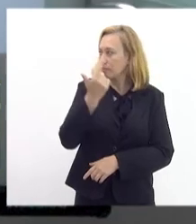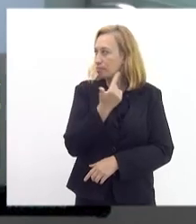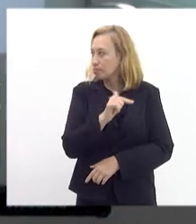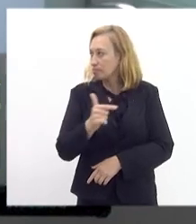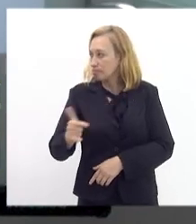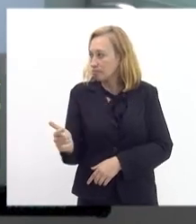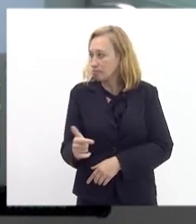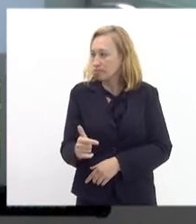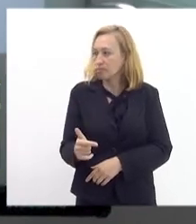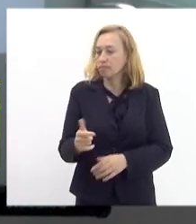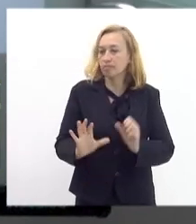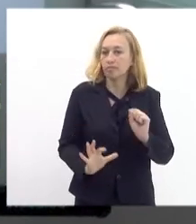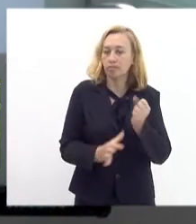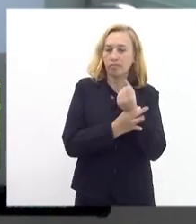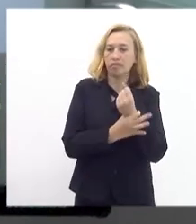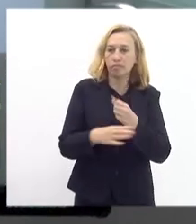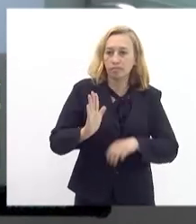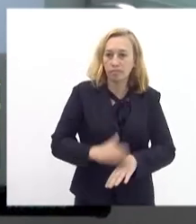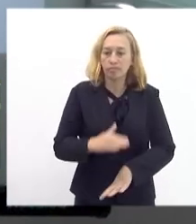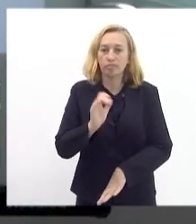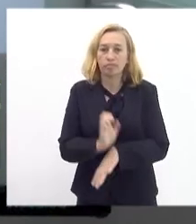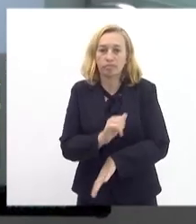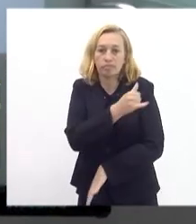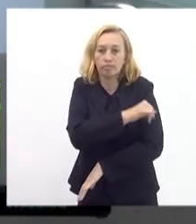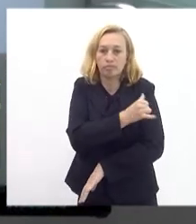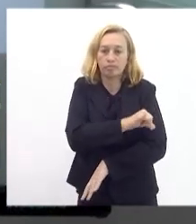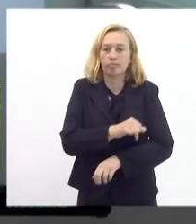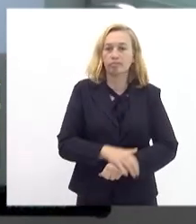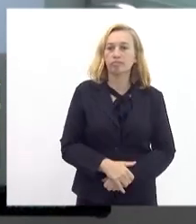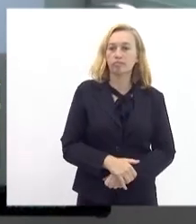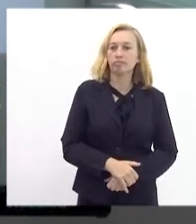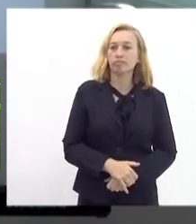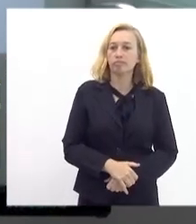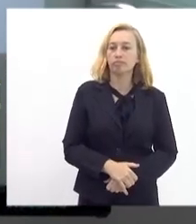dá uma segurança maior para o estado do Rio de Janeiro